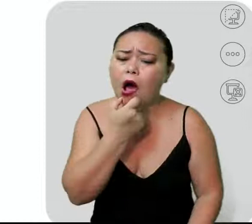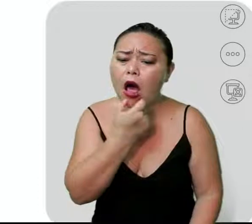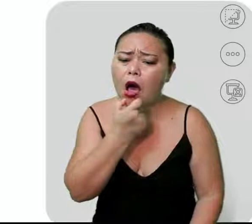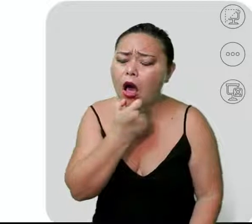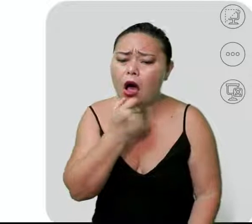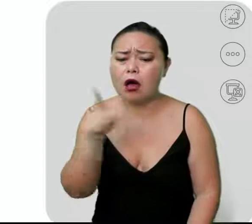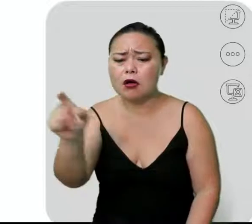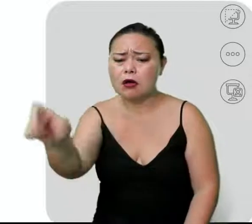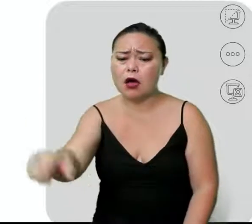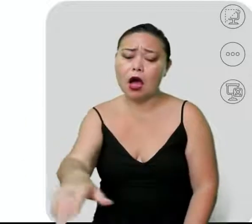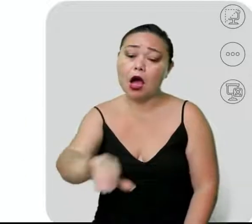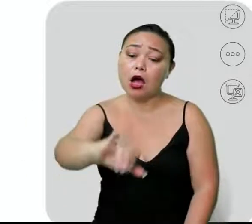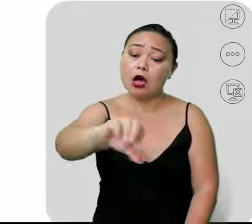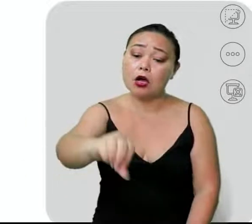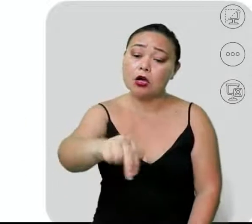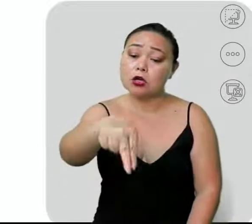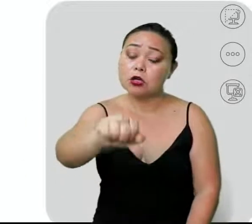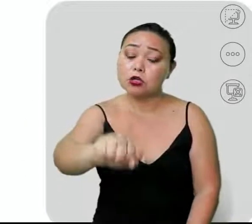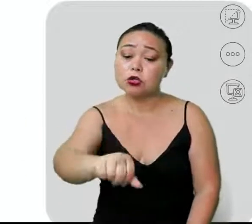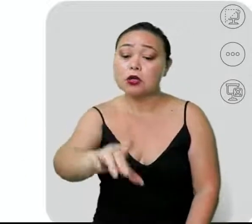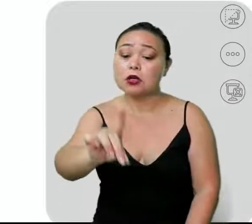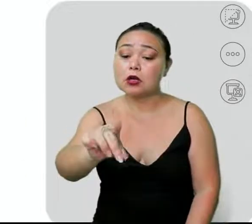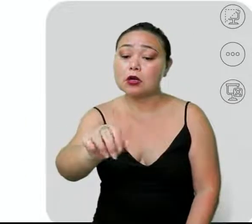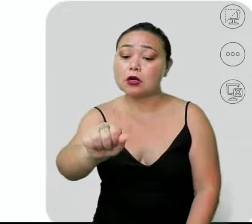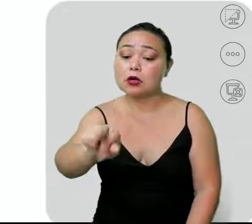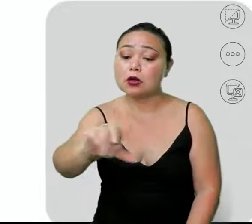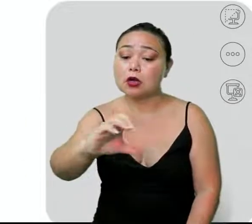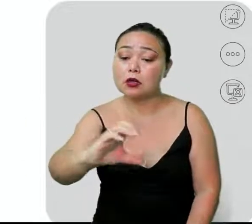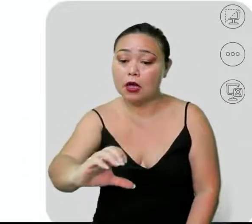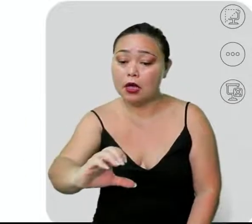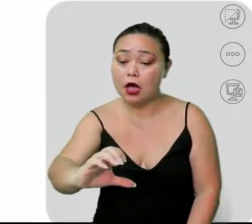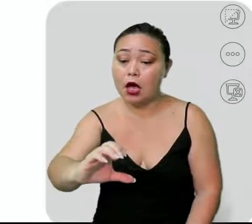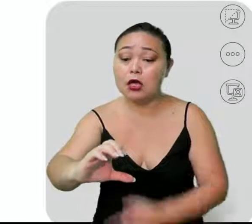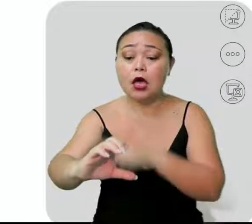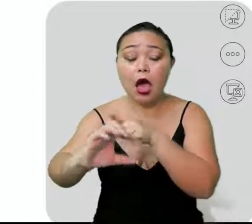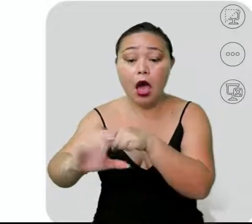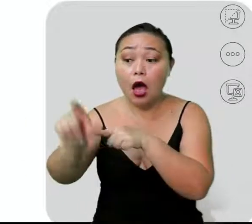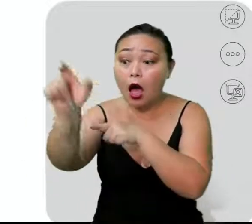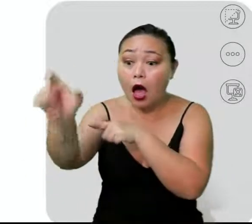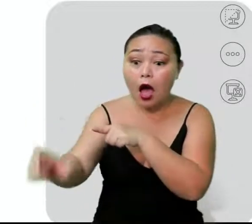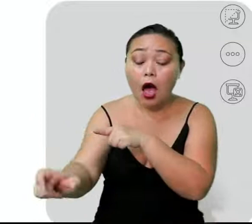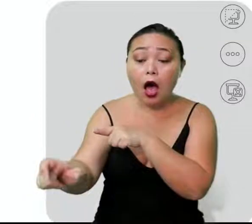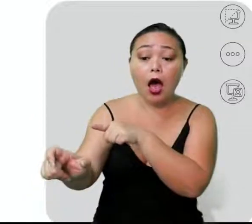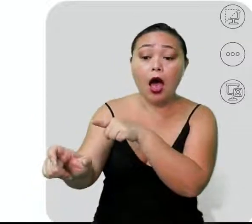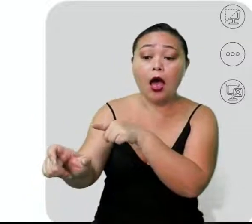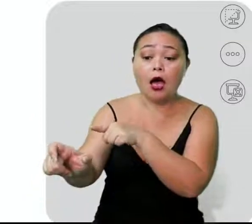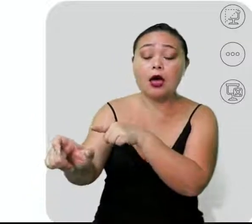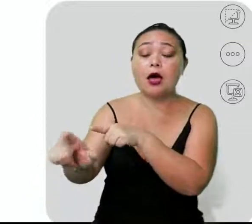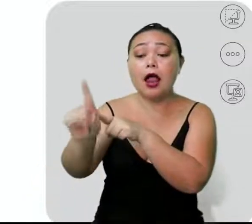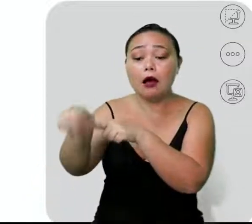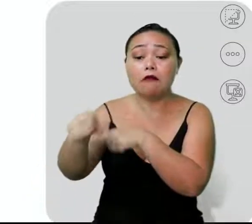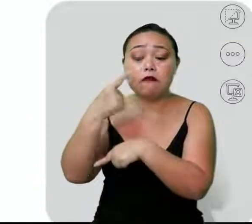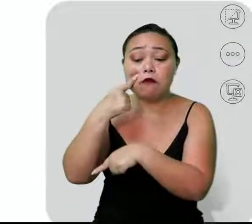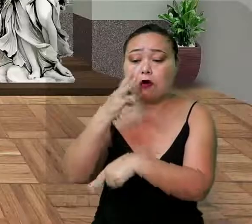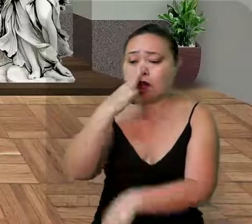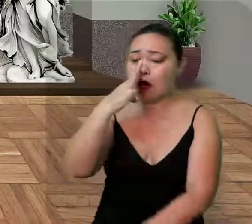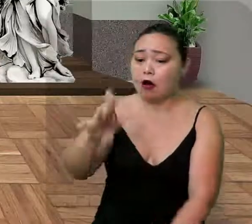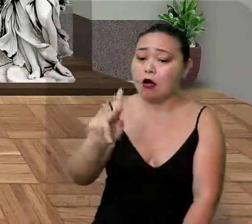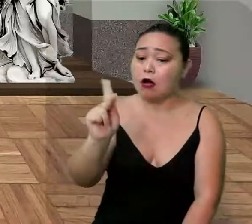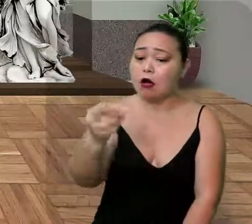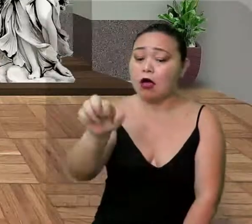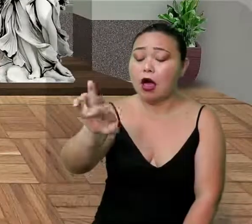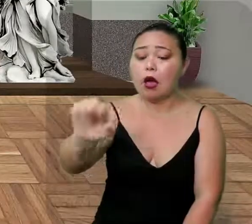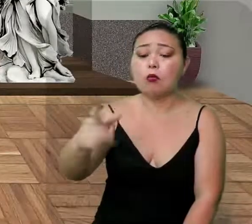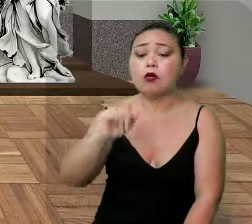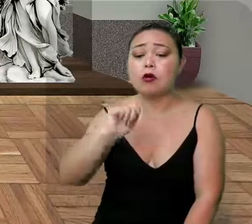ingleses o senhor esse Joana D'arc ela foi vista como uma herege com